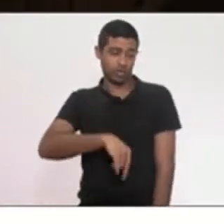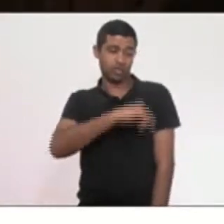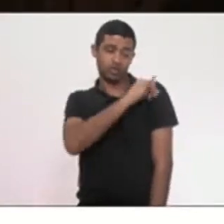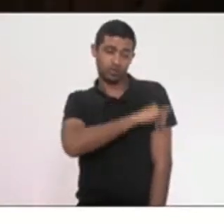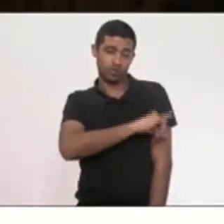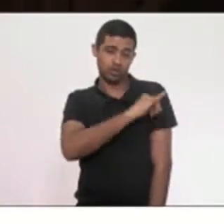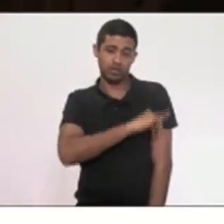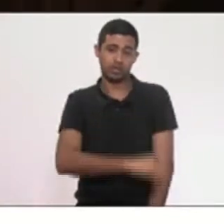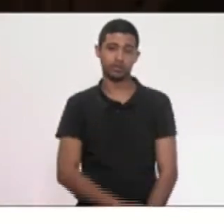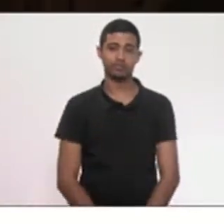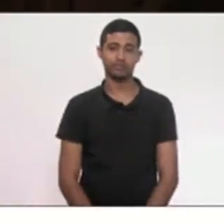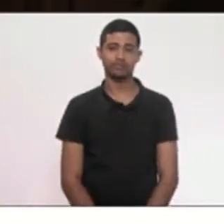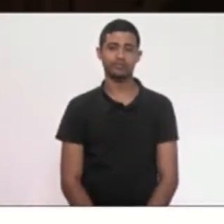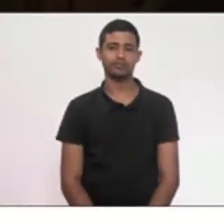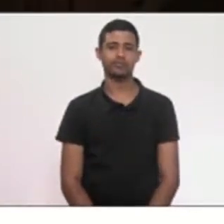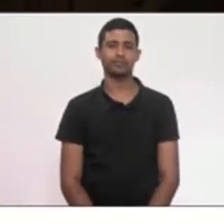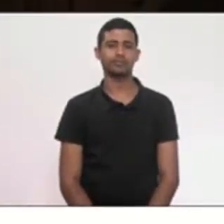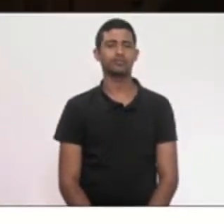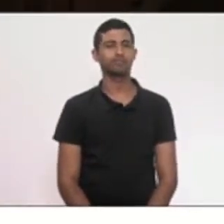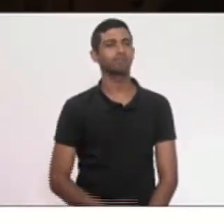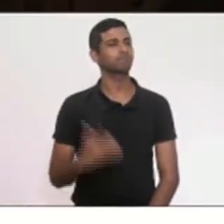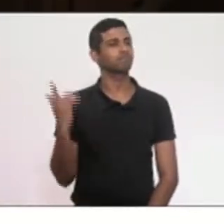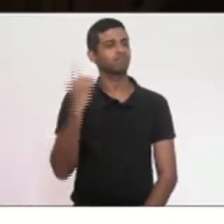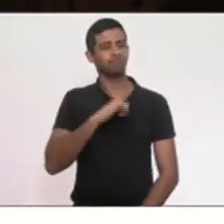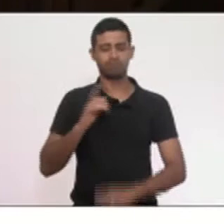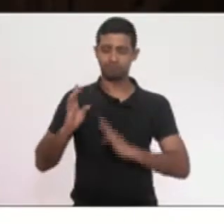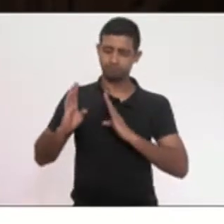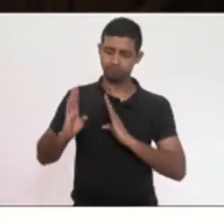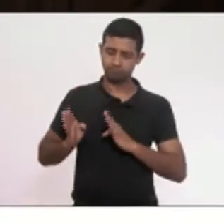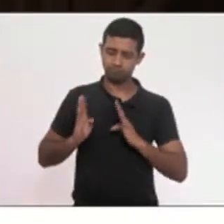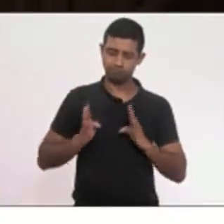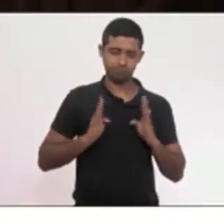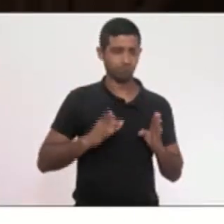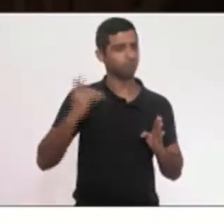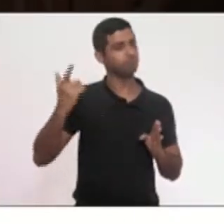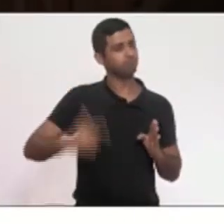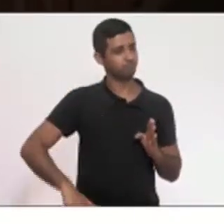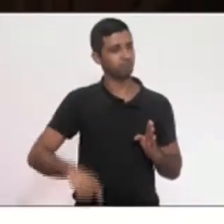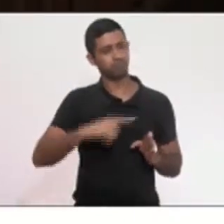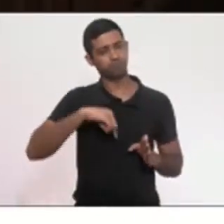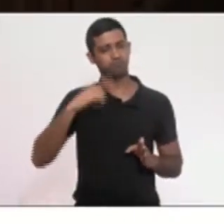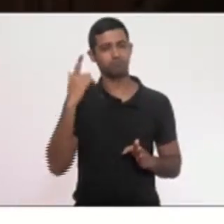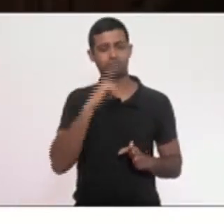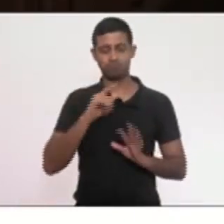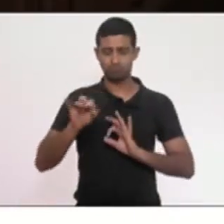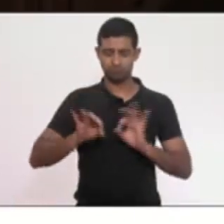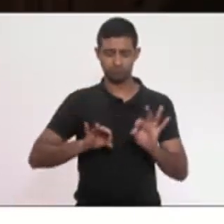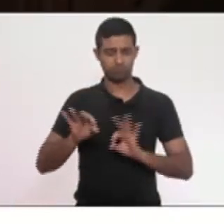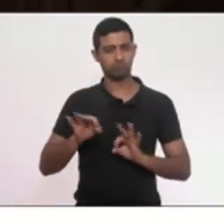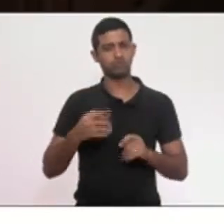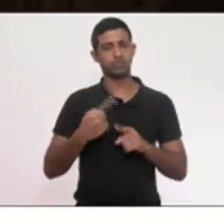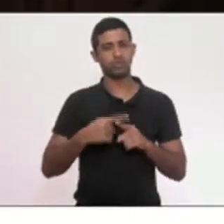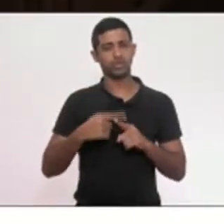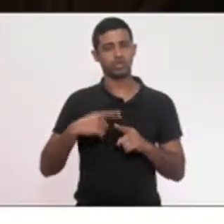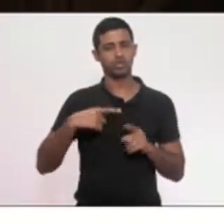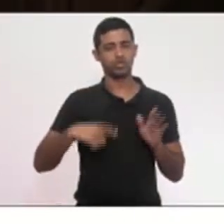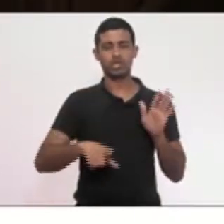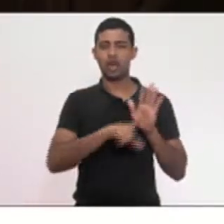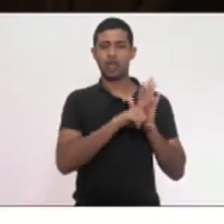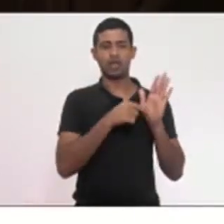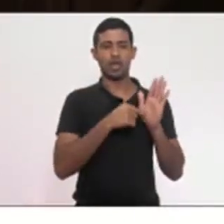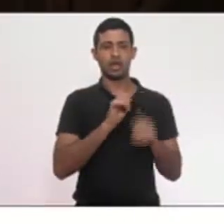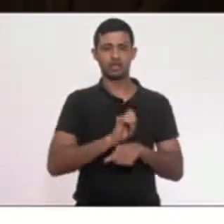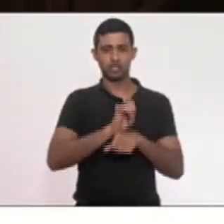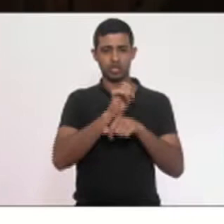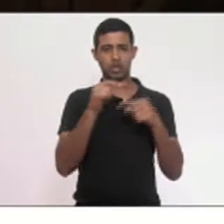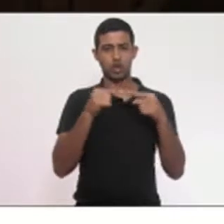voltamos a reorganizar, nós reorganizamos a rigor esse processo, porque nós tínhamos uma lei estadual que